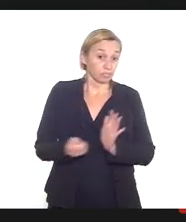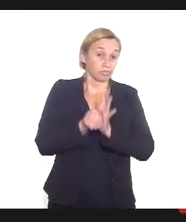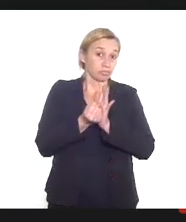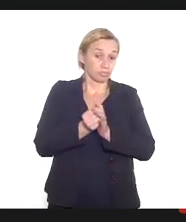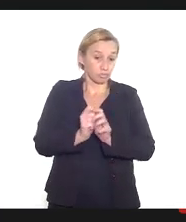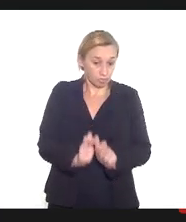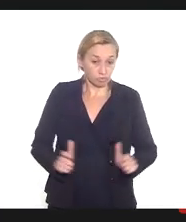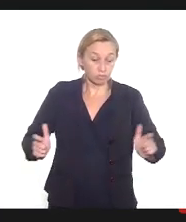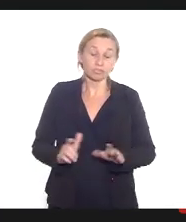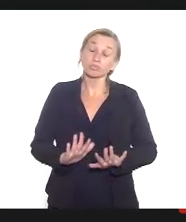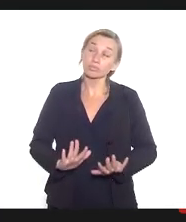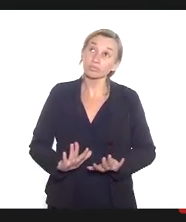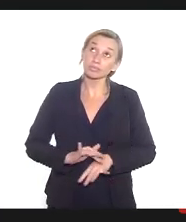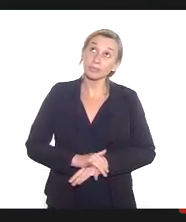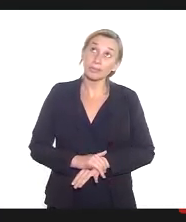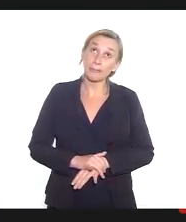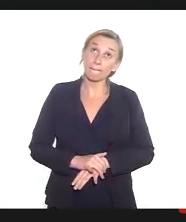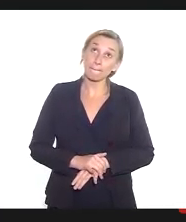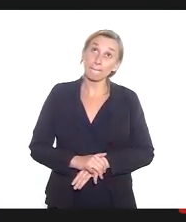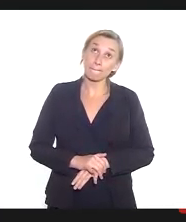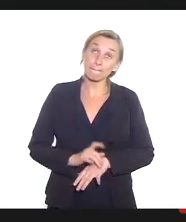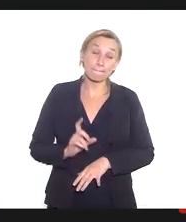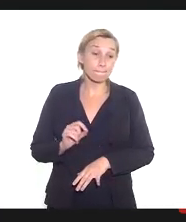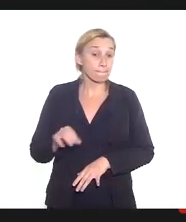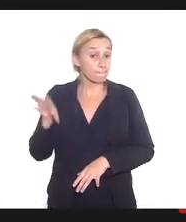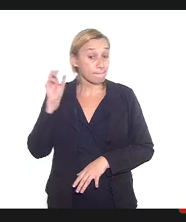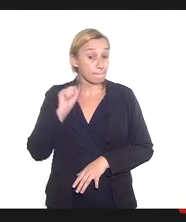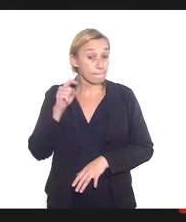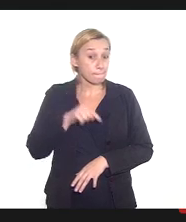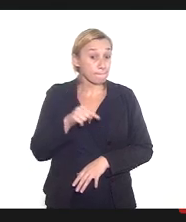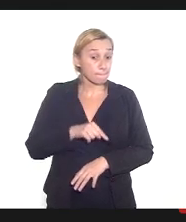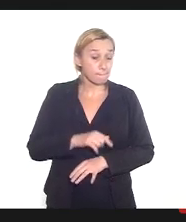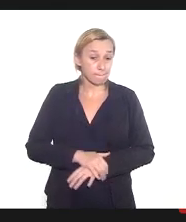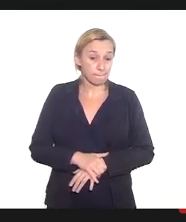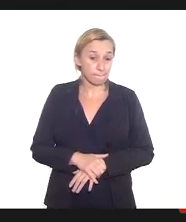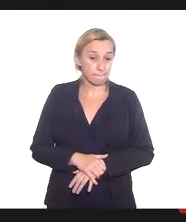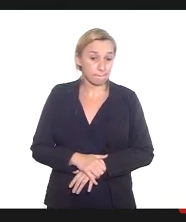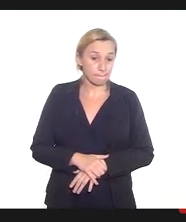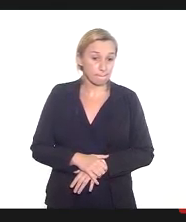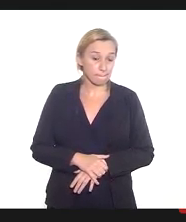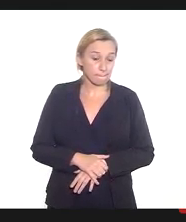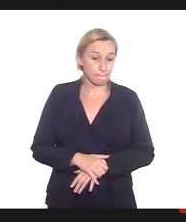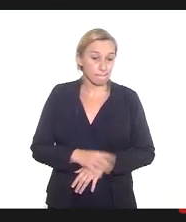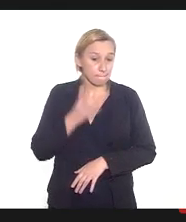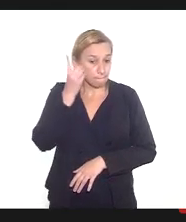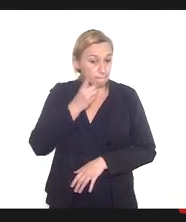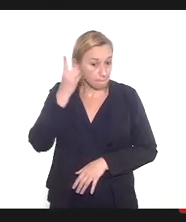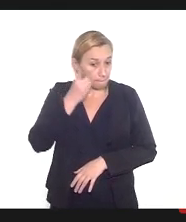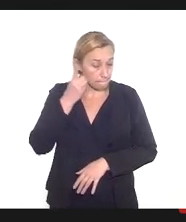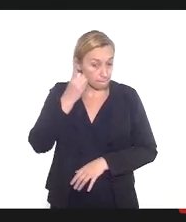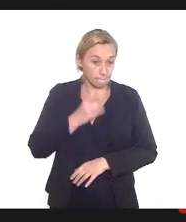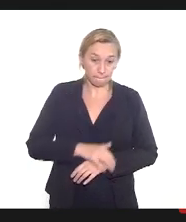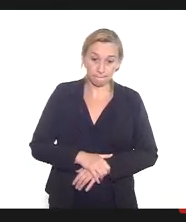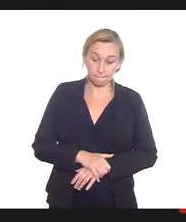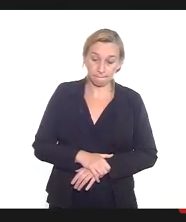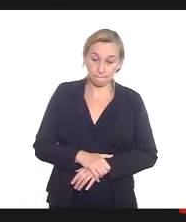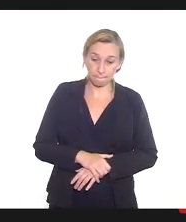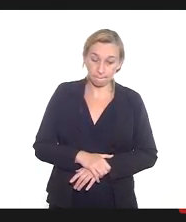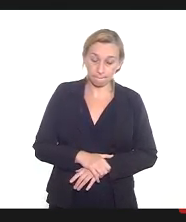então assim é o que a gente está escutando aqui é o seguinte deputadas sociedade